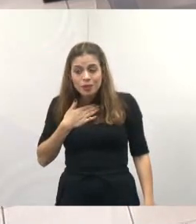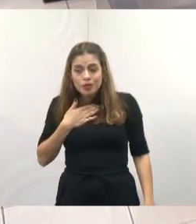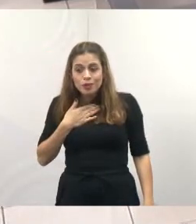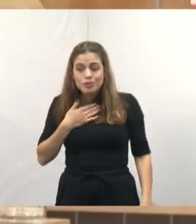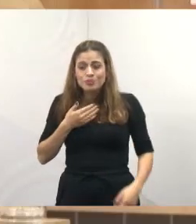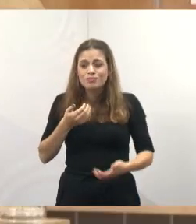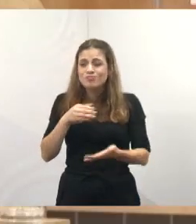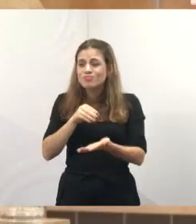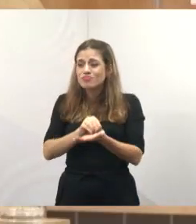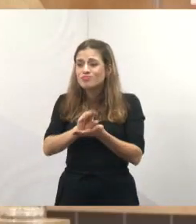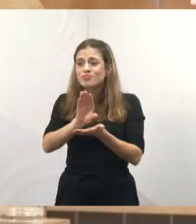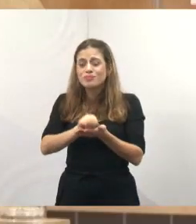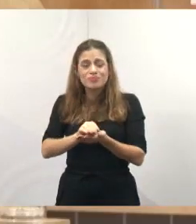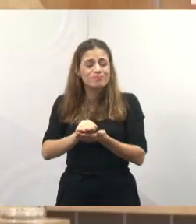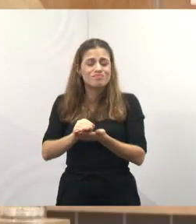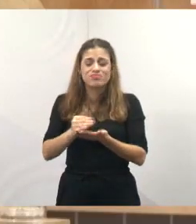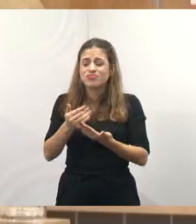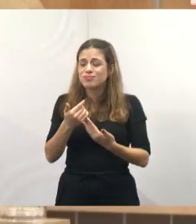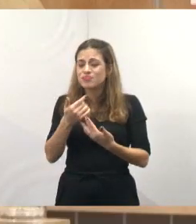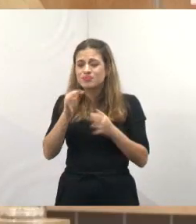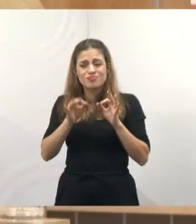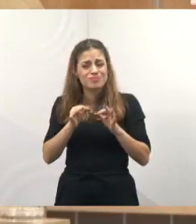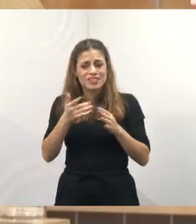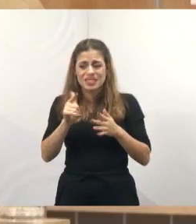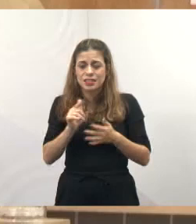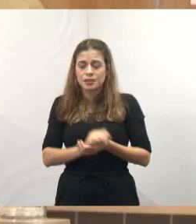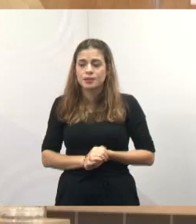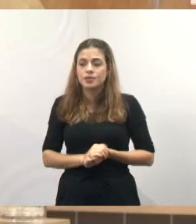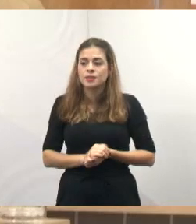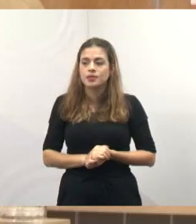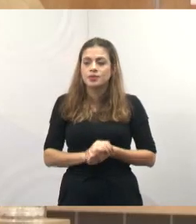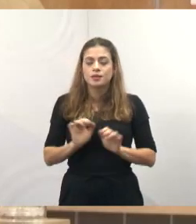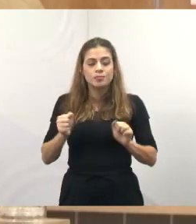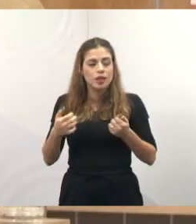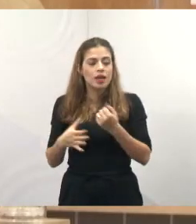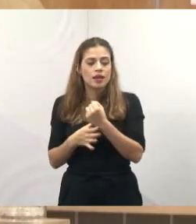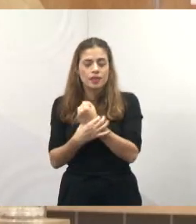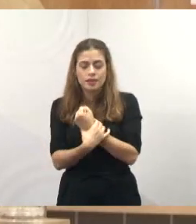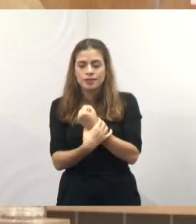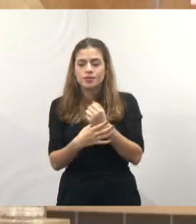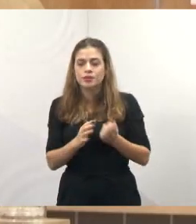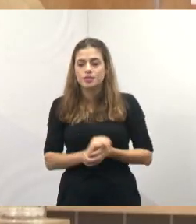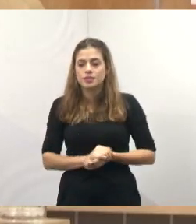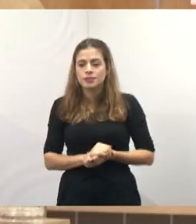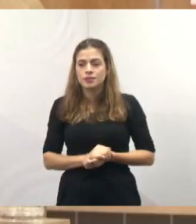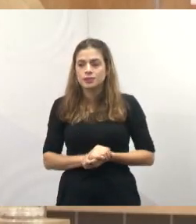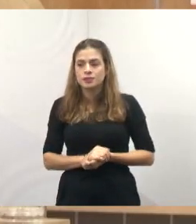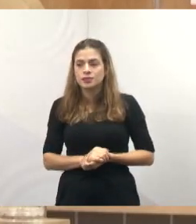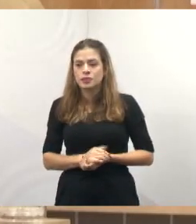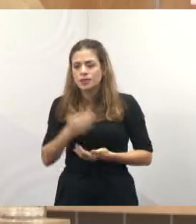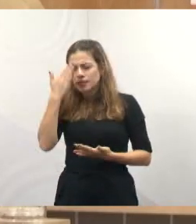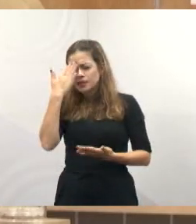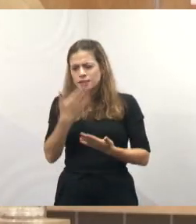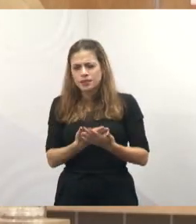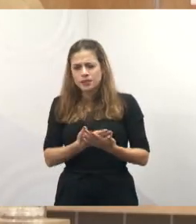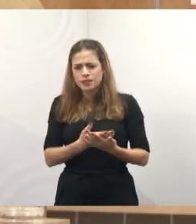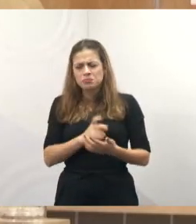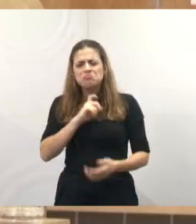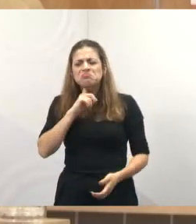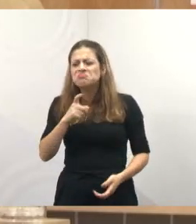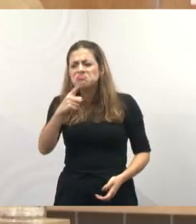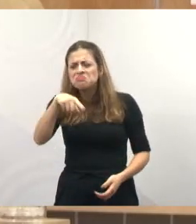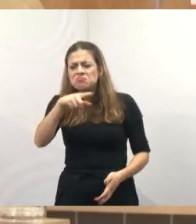partido, um batalhador na área da segurança, e eu acredito que ninguém aqui seja